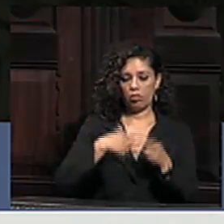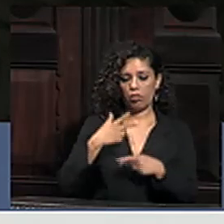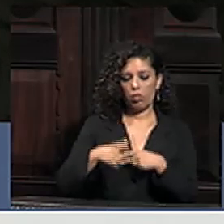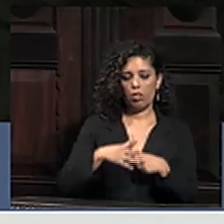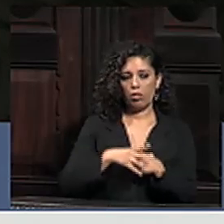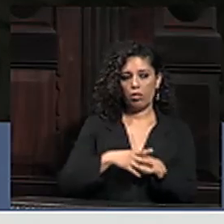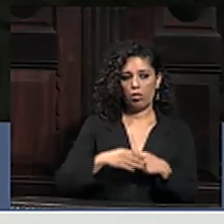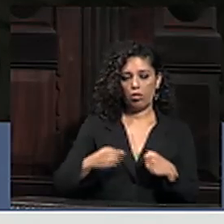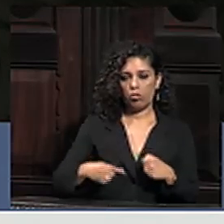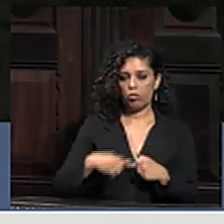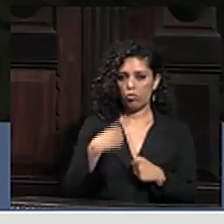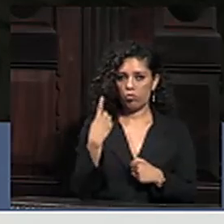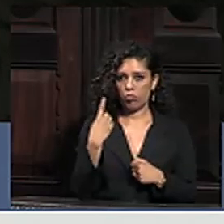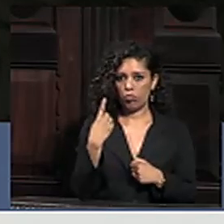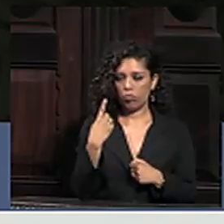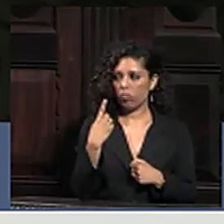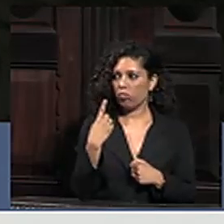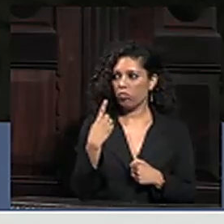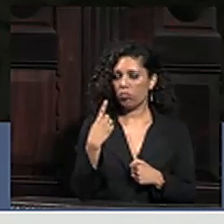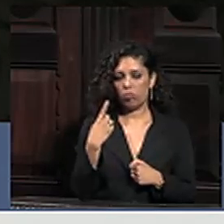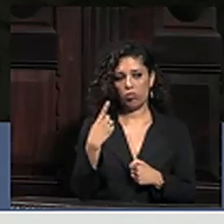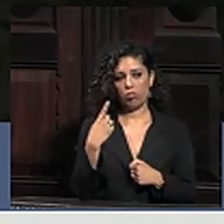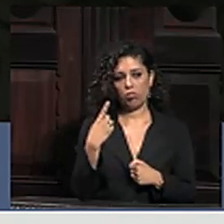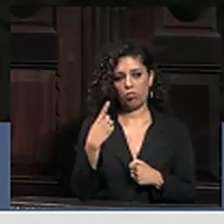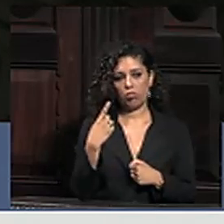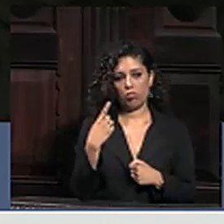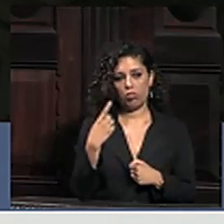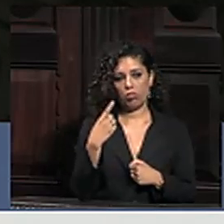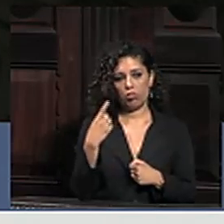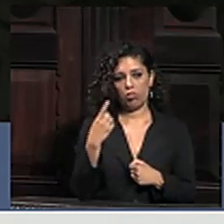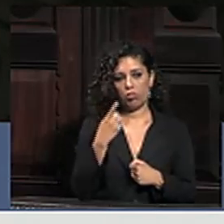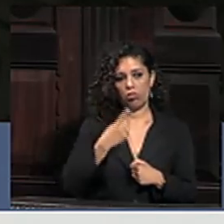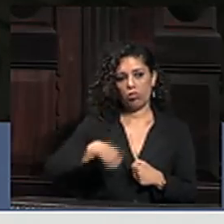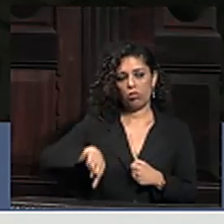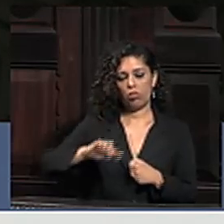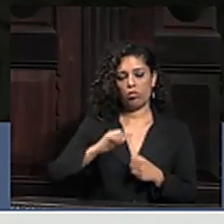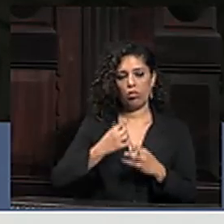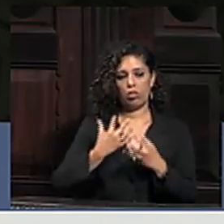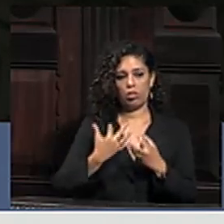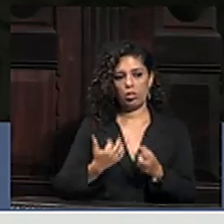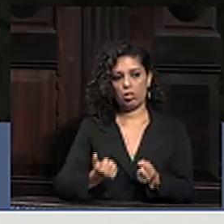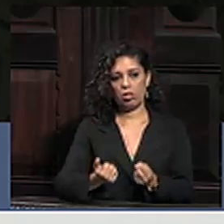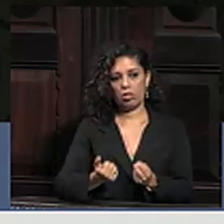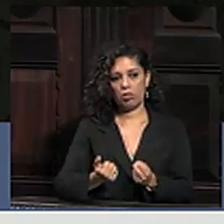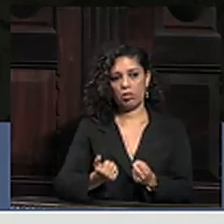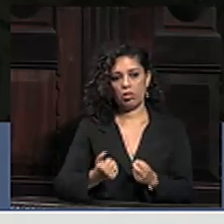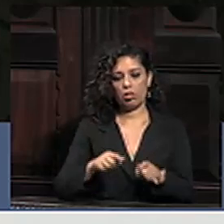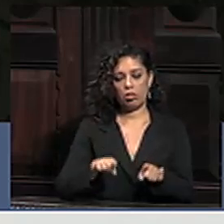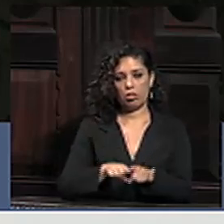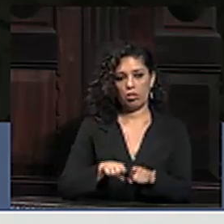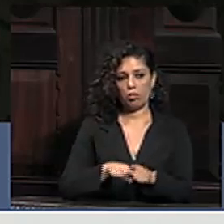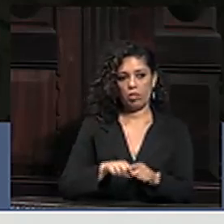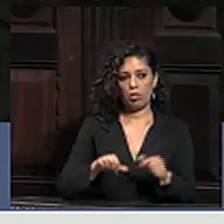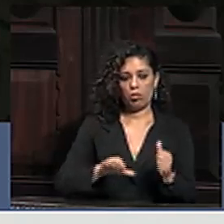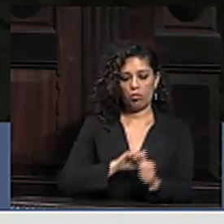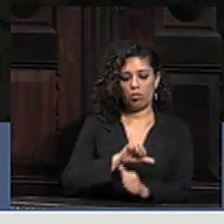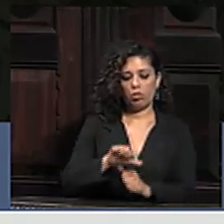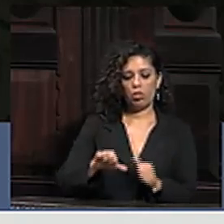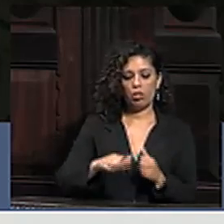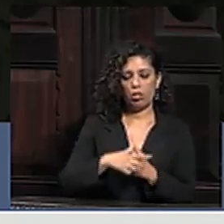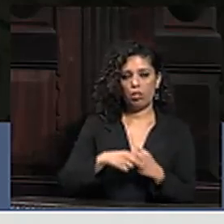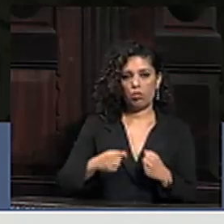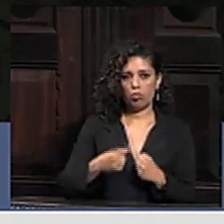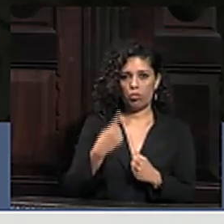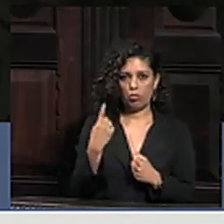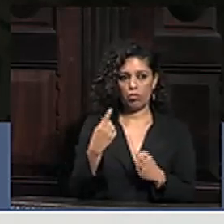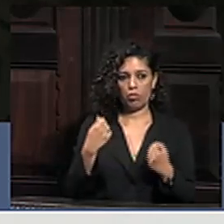artigo 1º, para que, se fosse acatado o caput, fosse também modificada no artigo 1º,